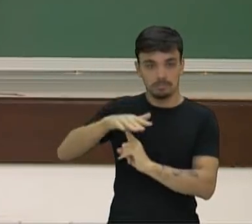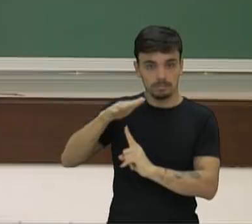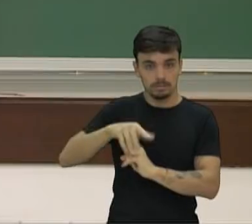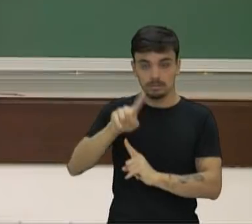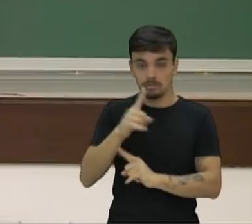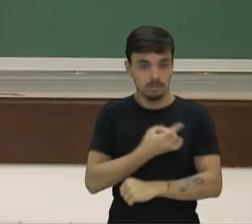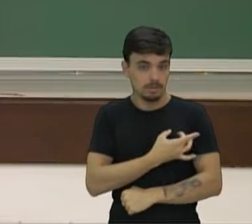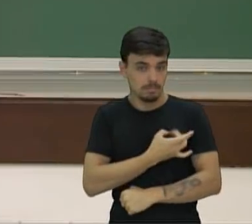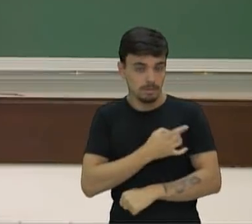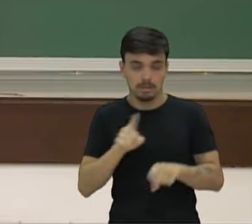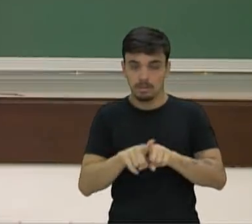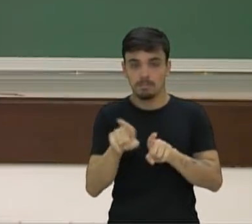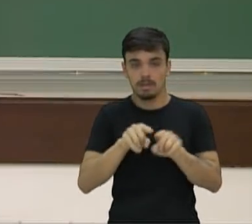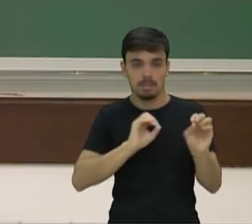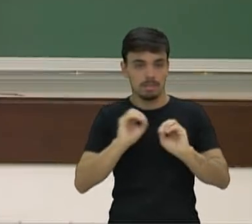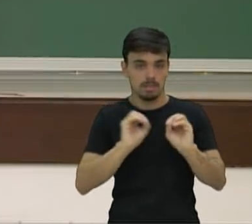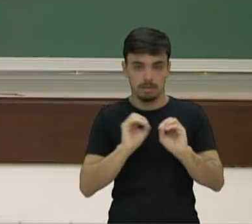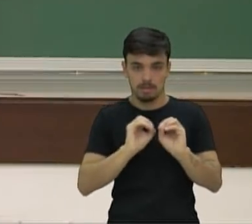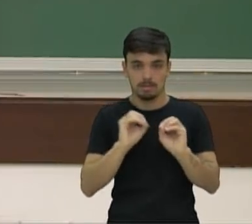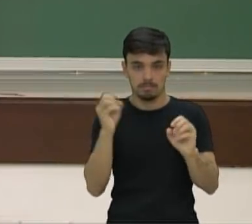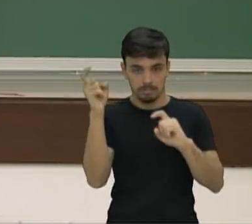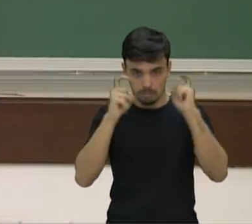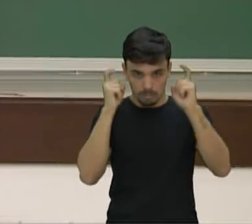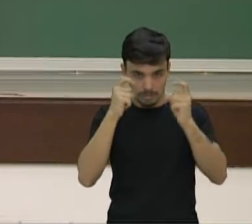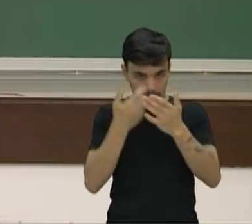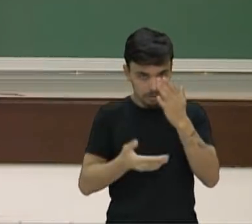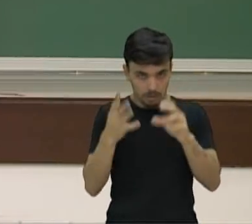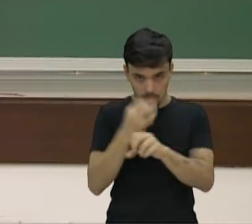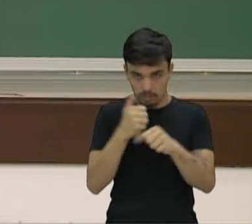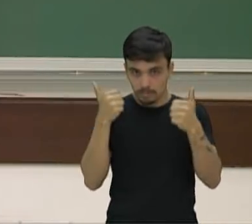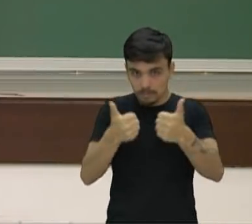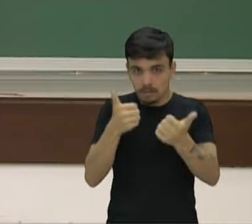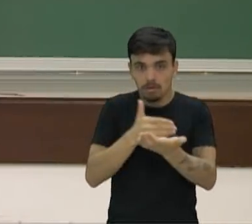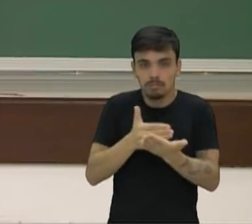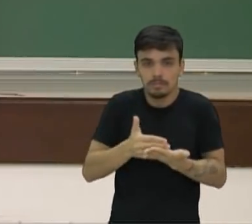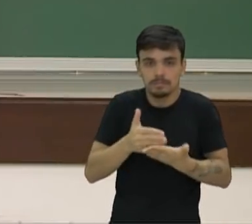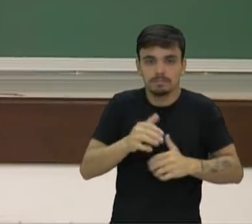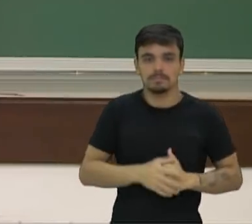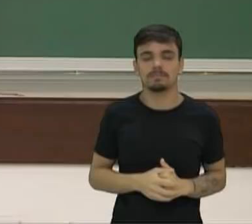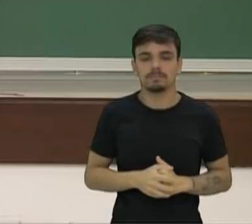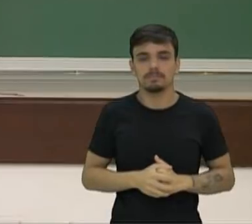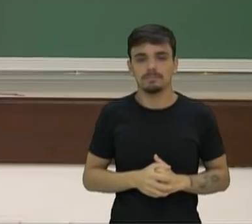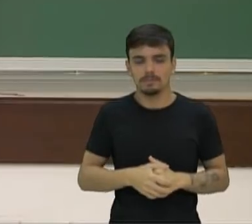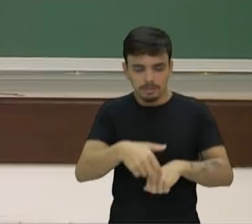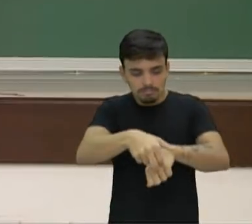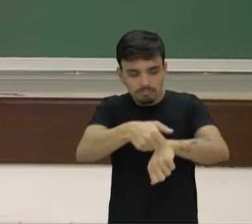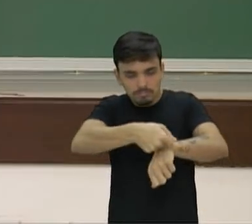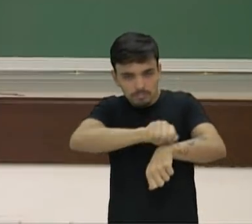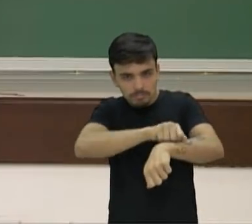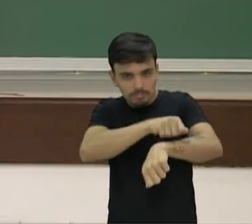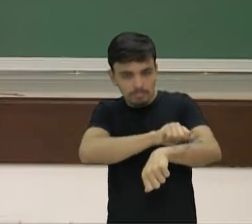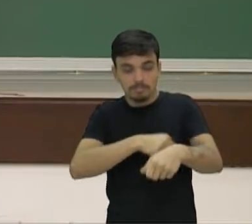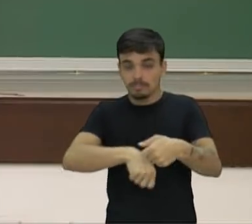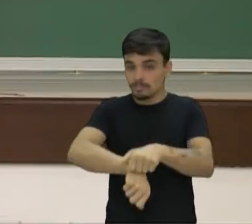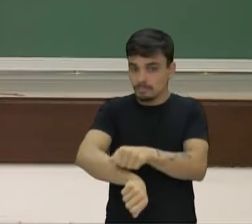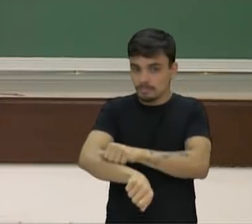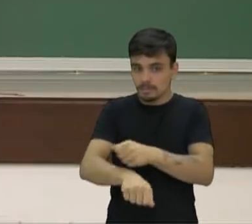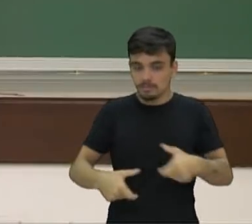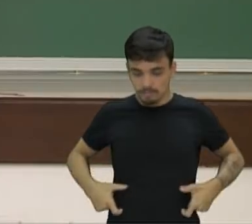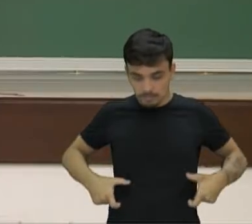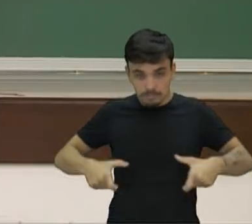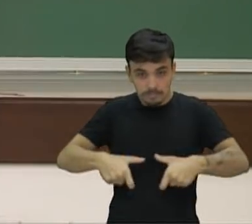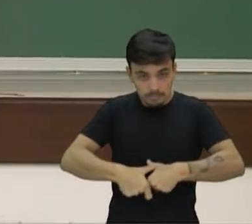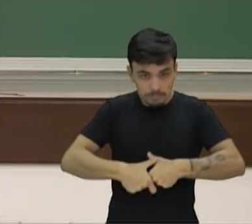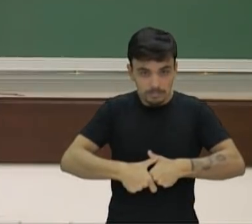não se preocupar que não vai perder suas notas do impresso. Vamos começar então? Dobrem as mangas, aperte o cinto,